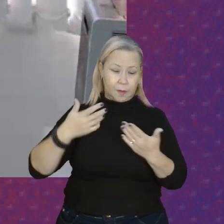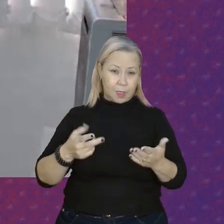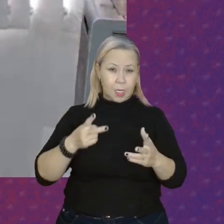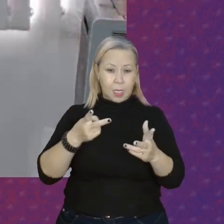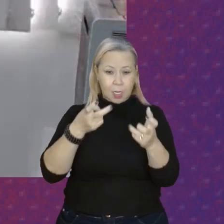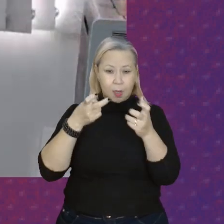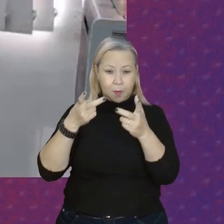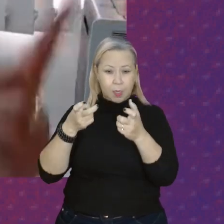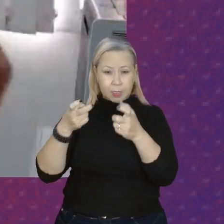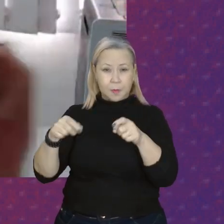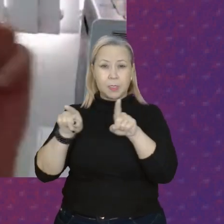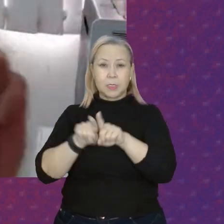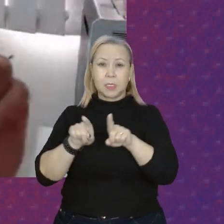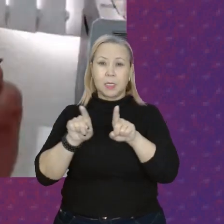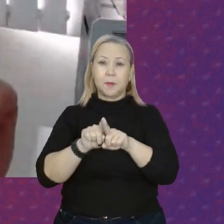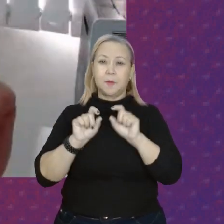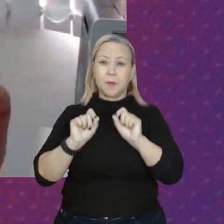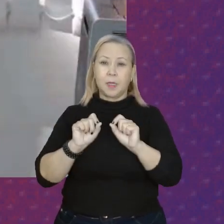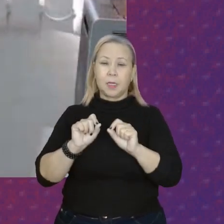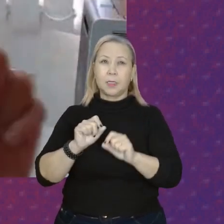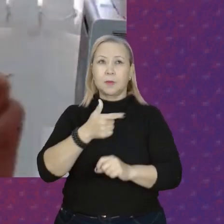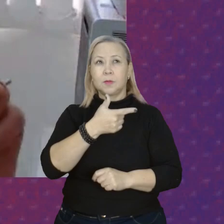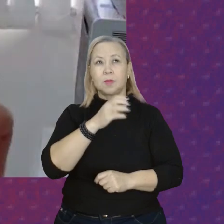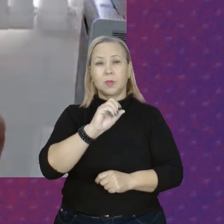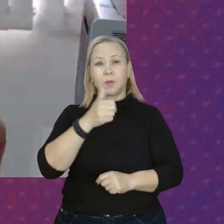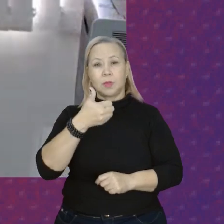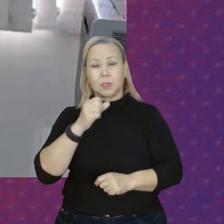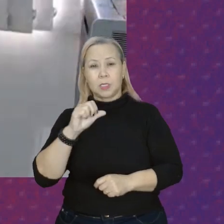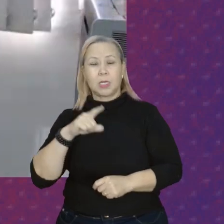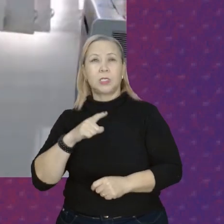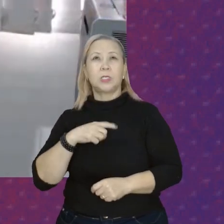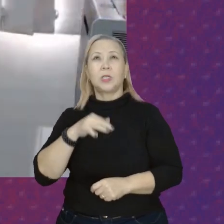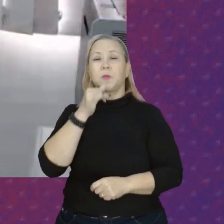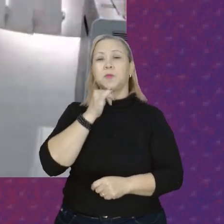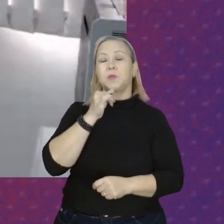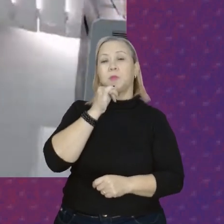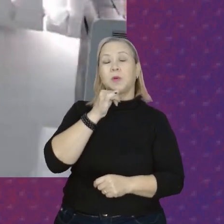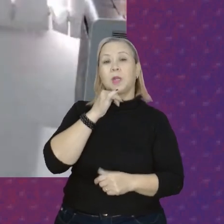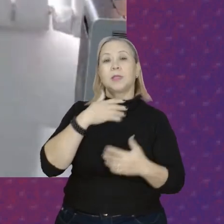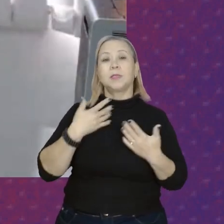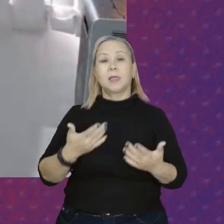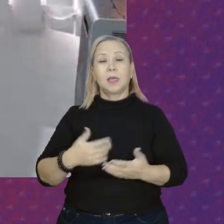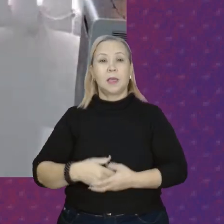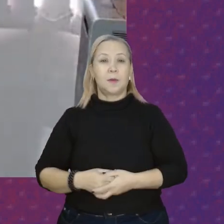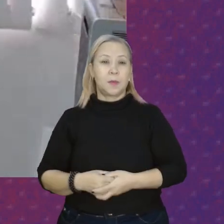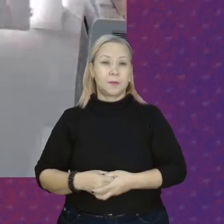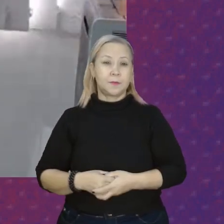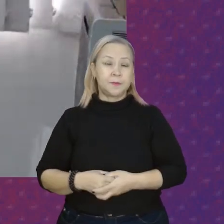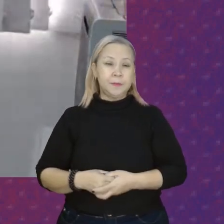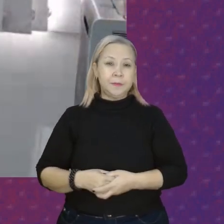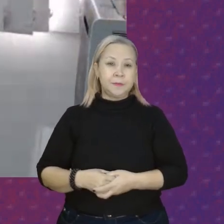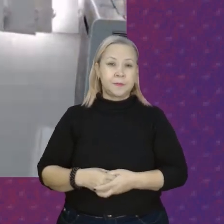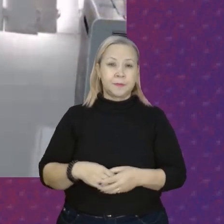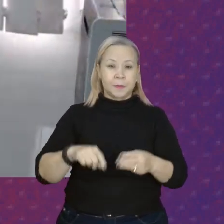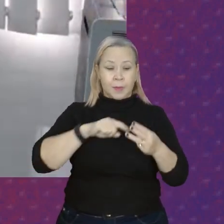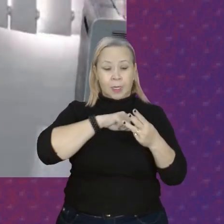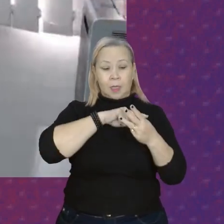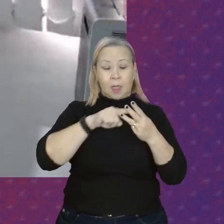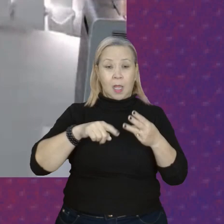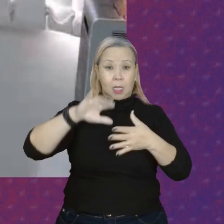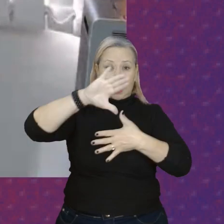que mesmo em 2016 nós tínhamos, por exemplo, em 3 países da América